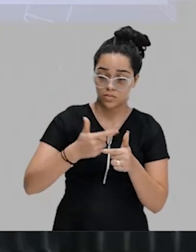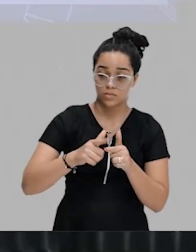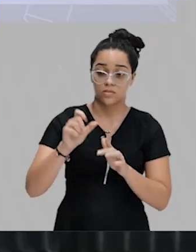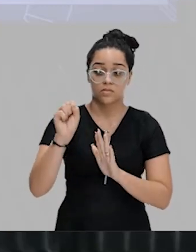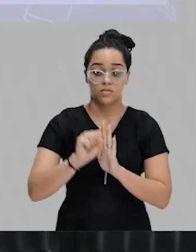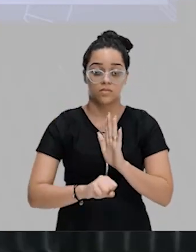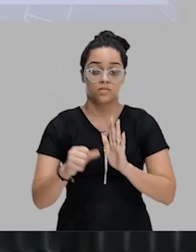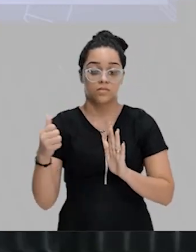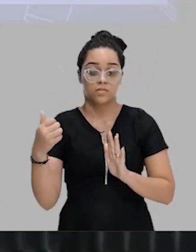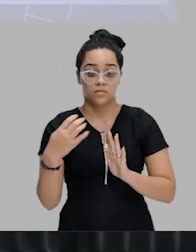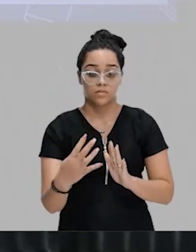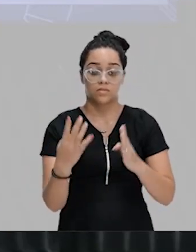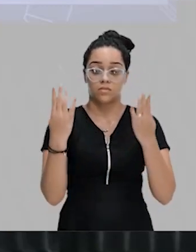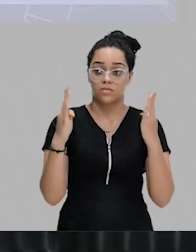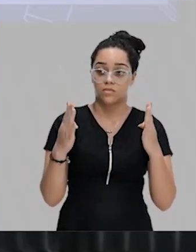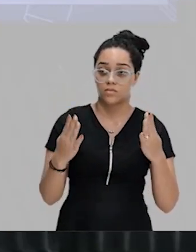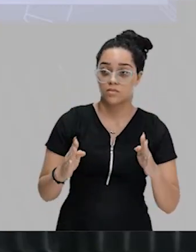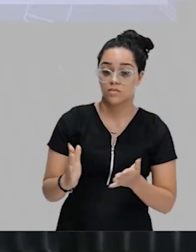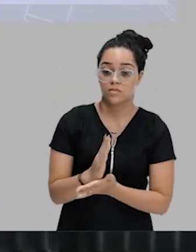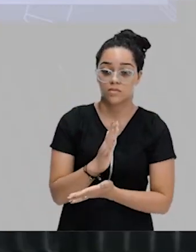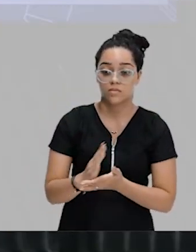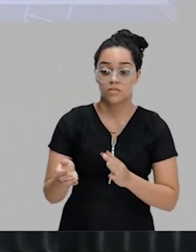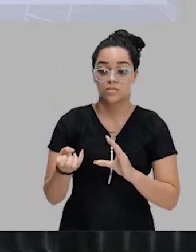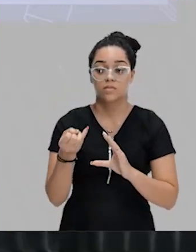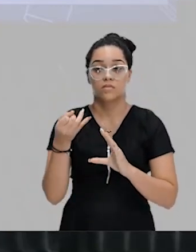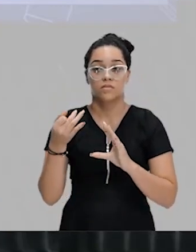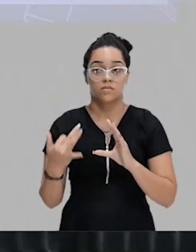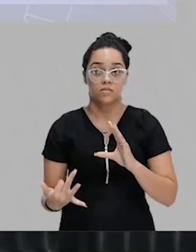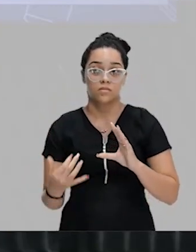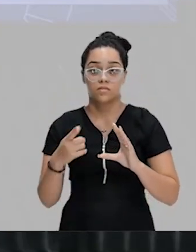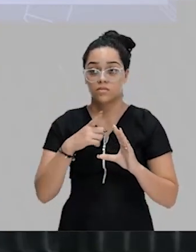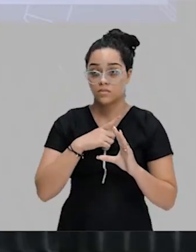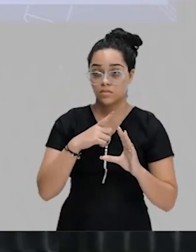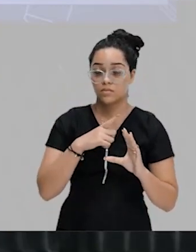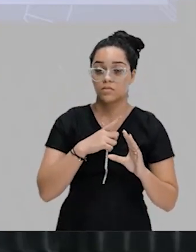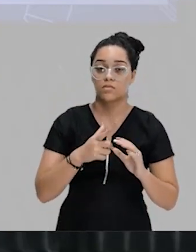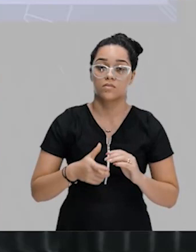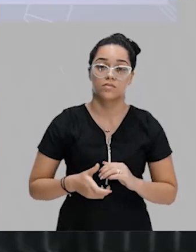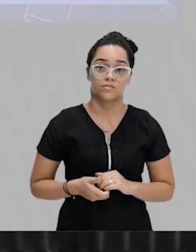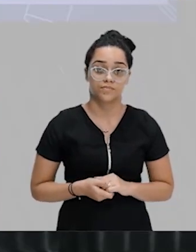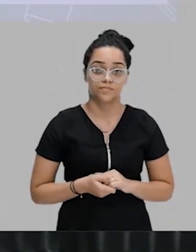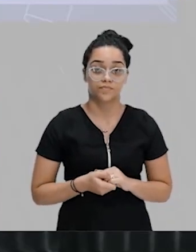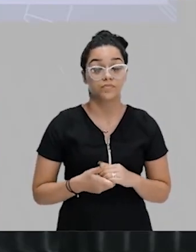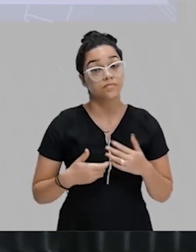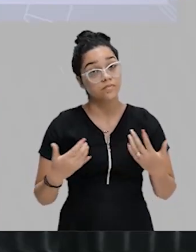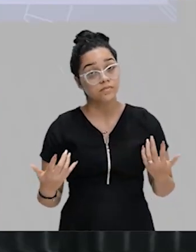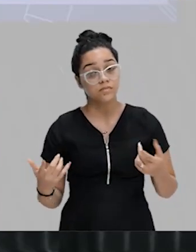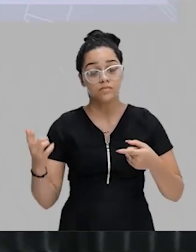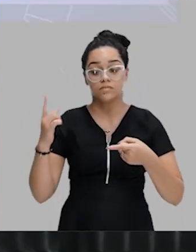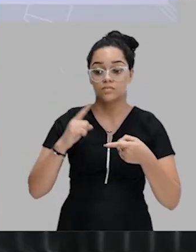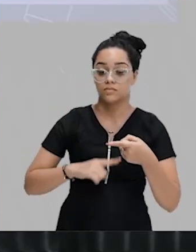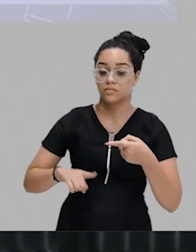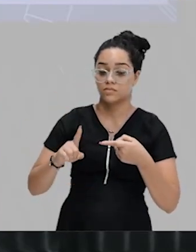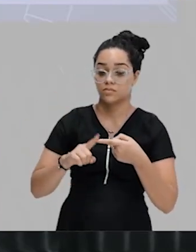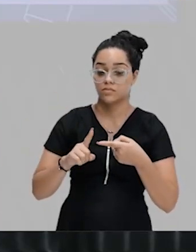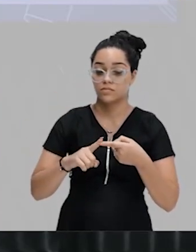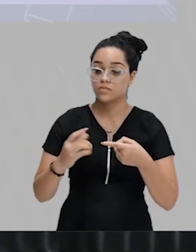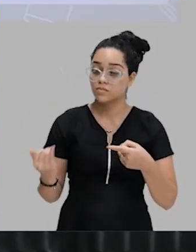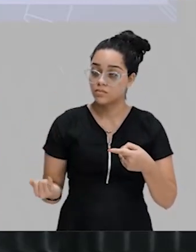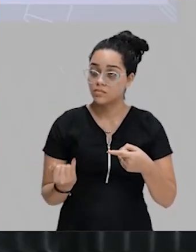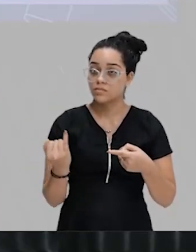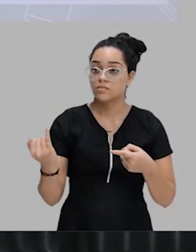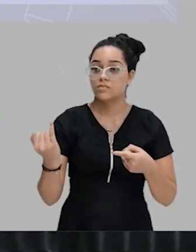até mesmo analisando algumas características desses estados modernos. No primeiro momento, é importante